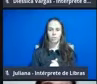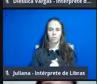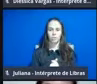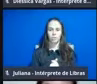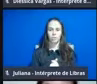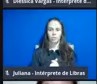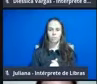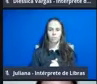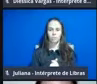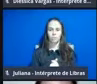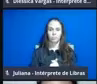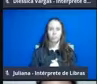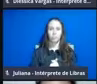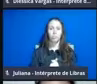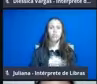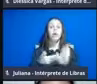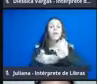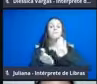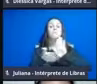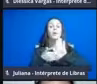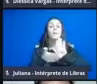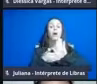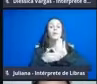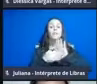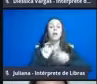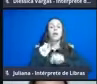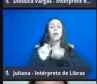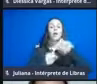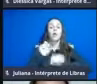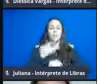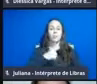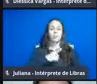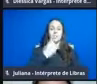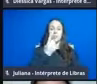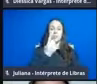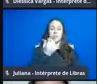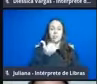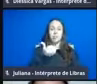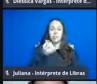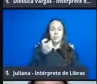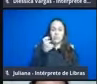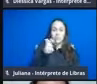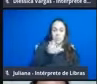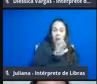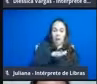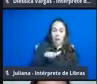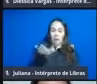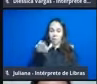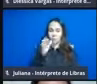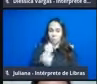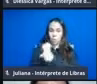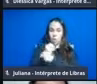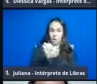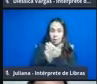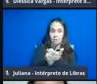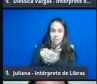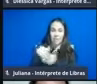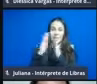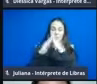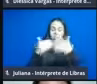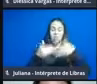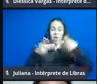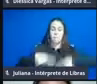Bom, então, a proposta construída, ela incluiu 165 alunos de anos iniciais em uma escola